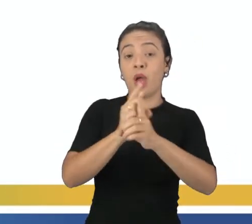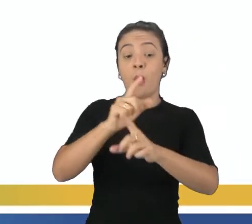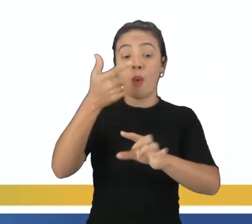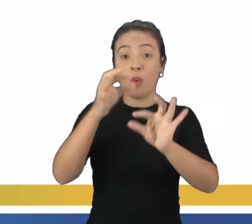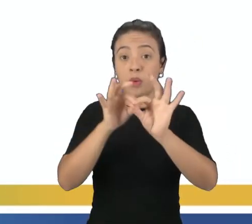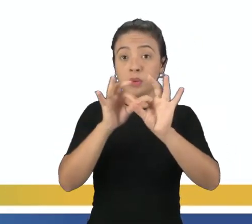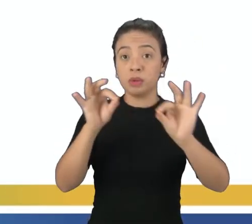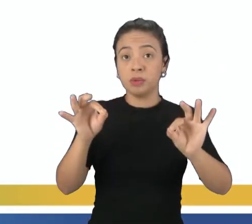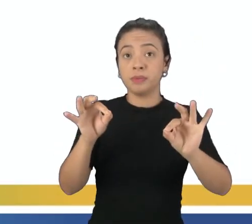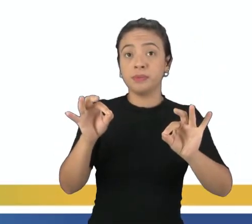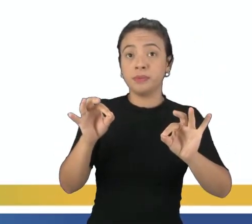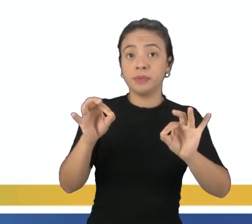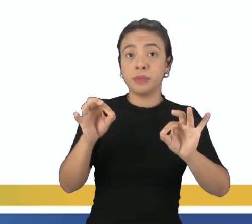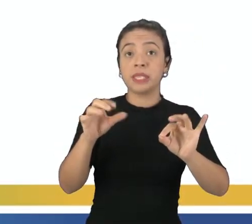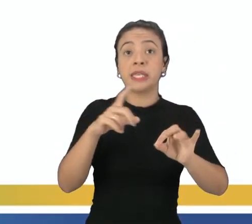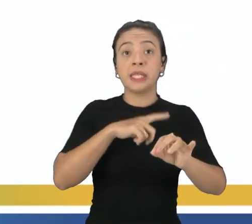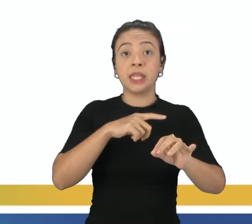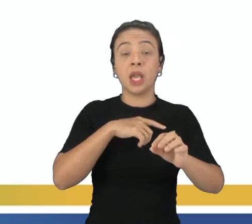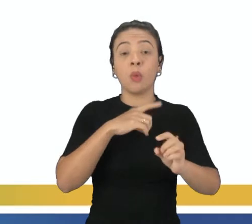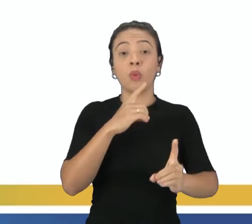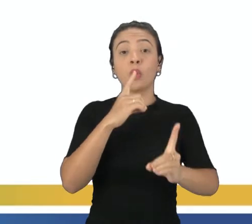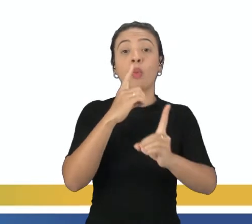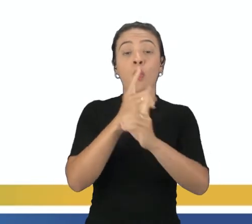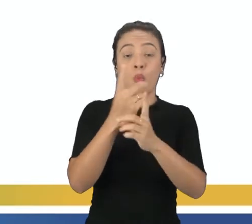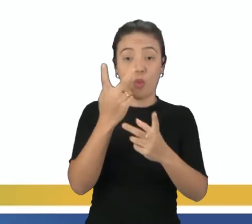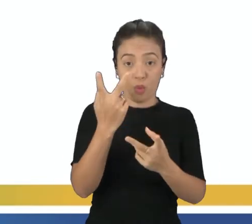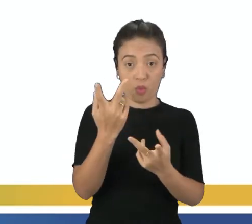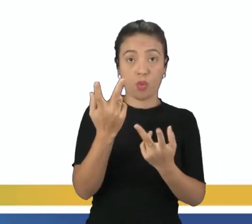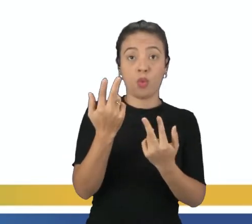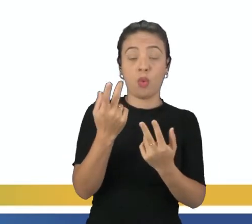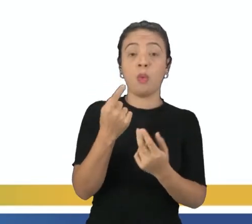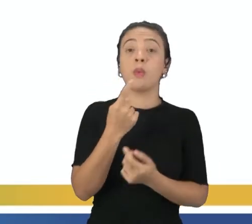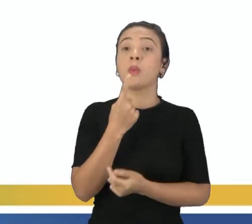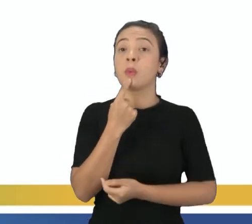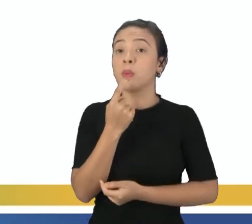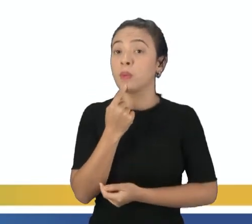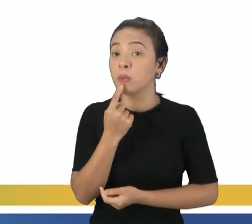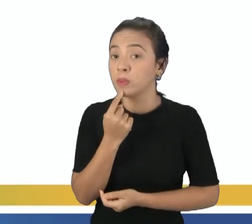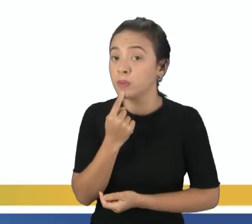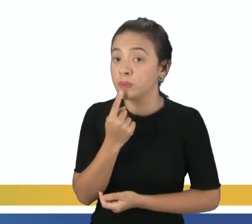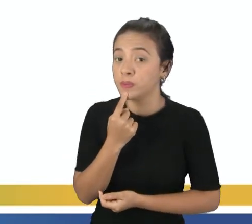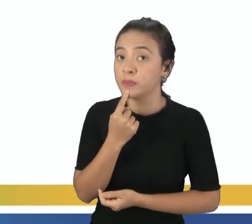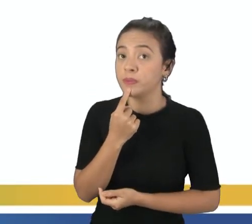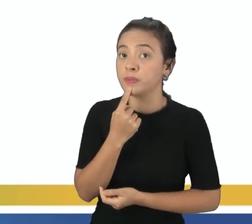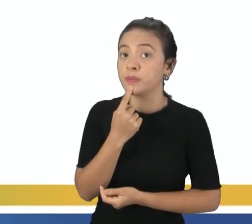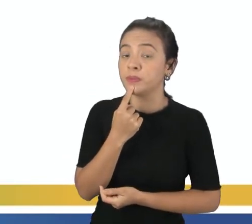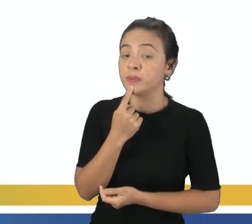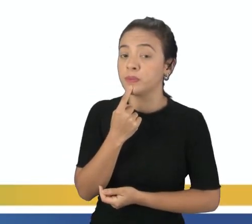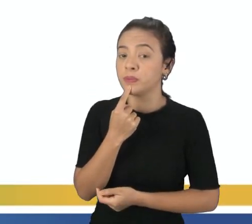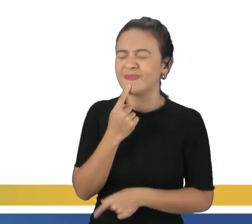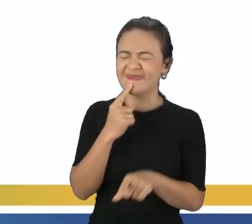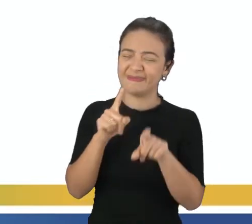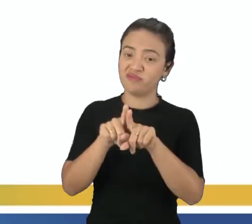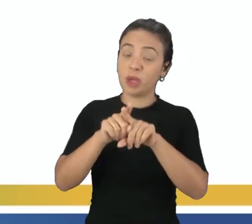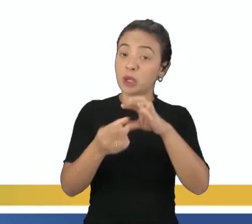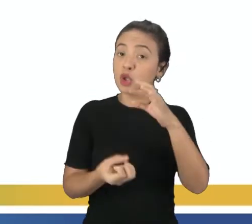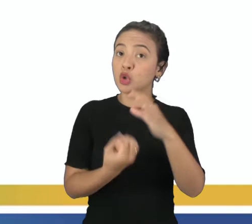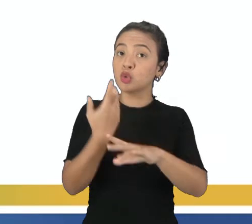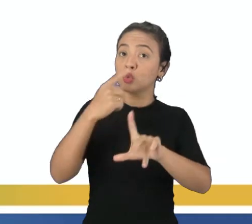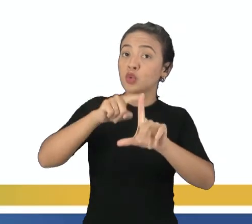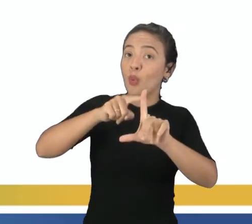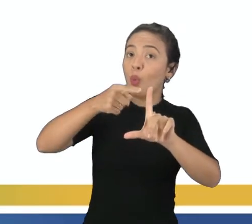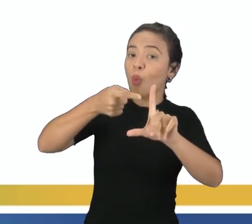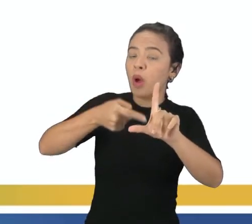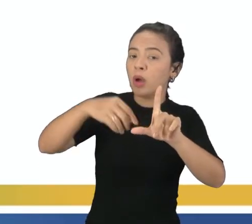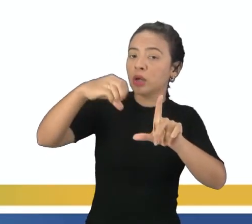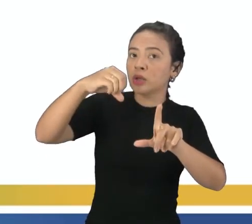reta que tem um ponto em comum com essa reta vermelha, certo? E forme um ângulo 90 graus com ela,